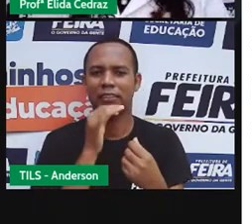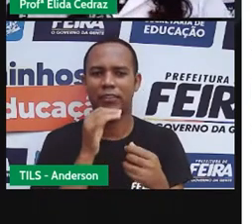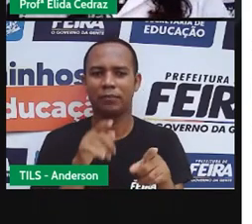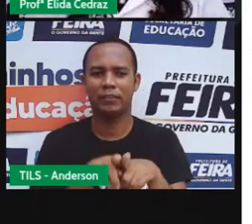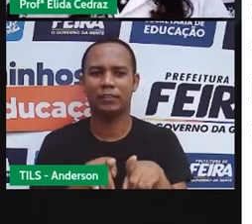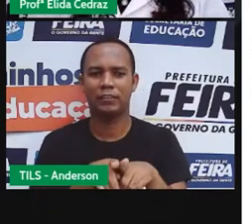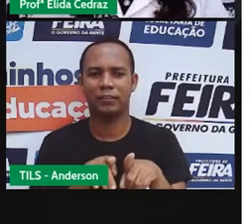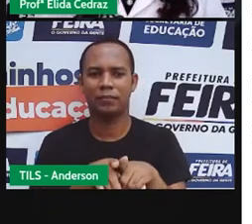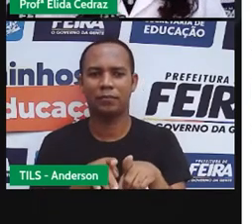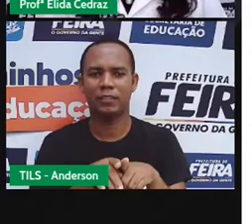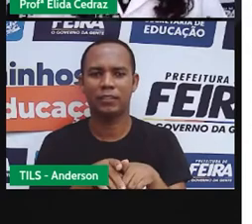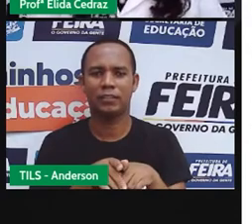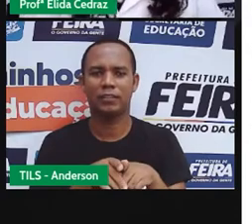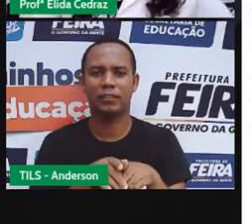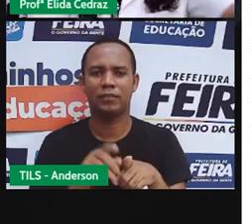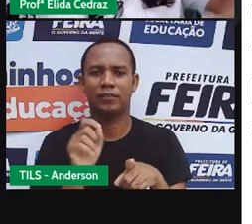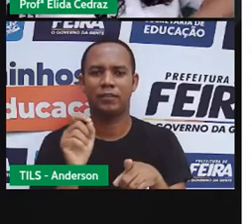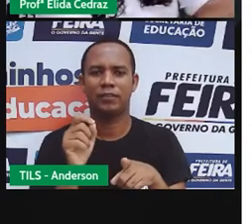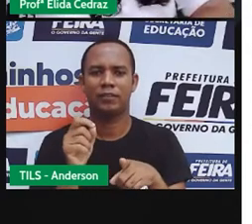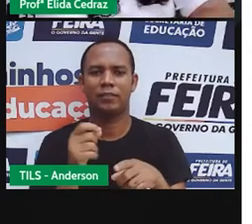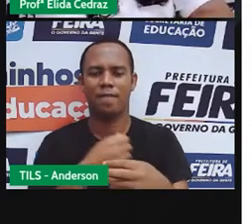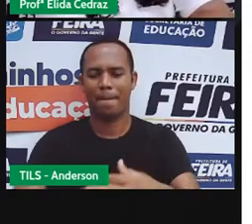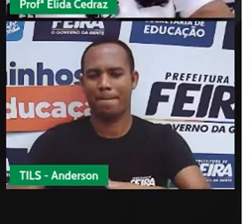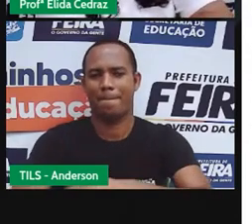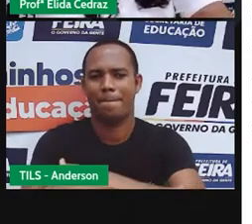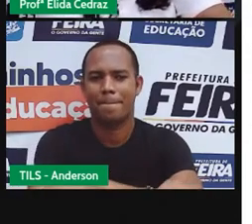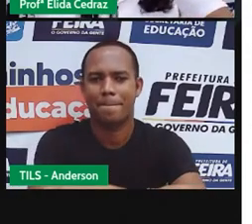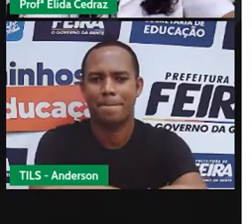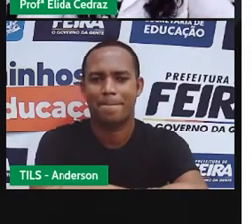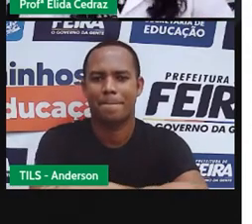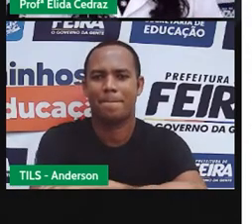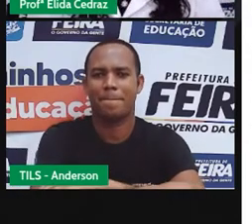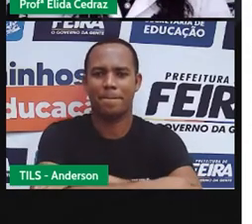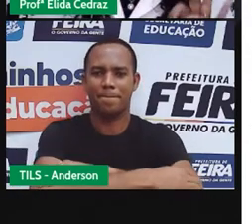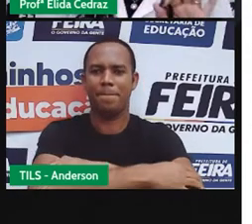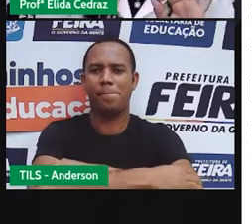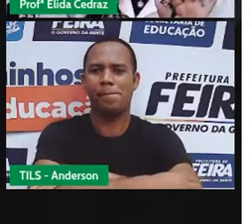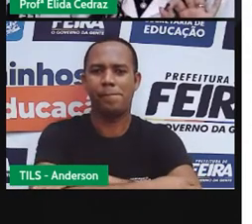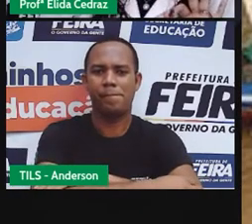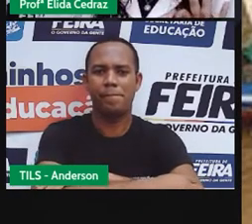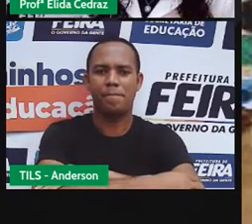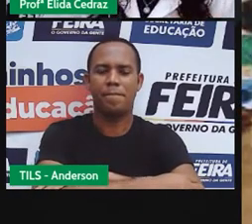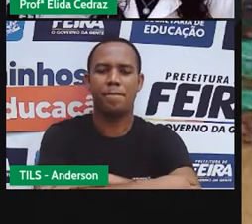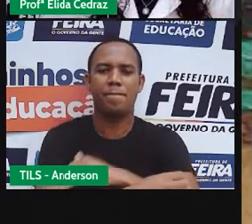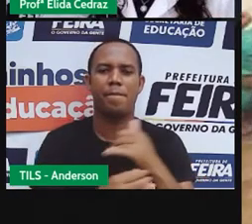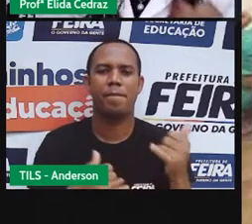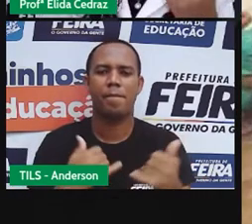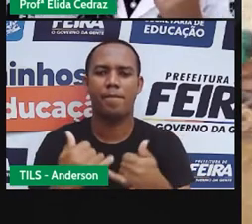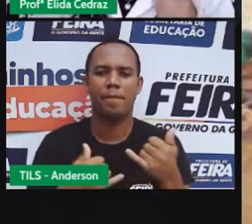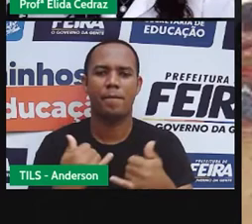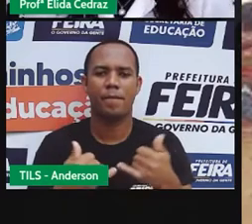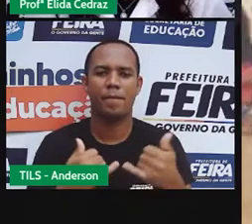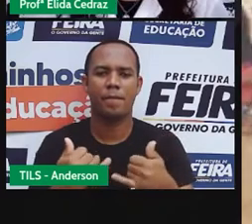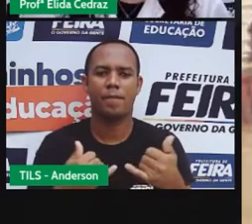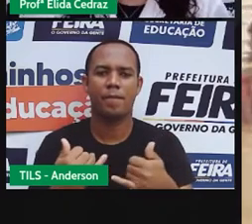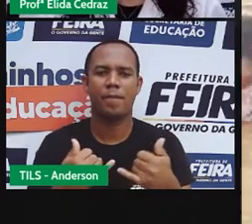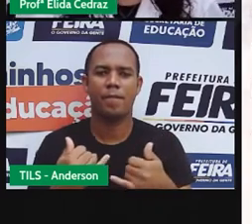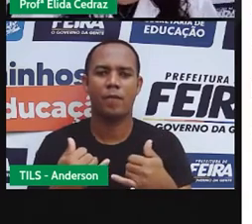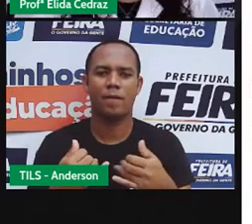Estão vendo as crianças aí, todas grudadinhas uma na outra, assim, pelos braços? Pois é. Essa brincadeira